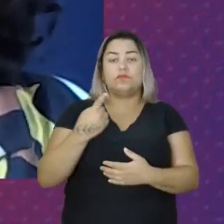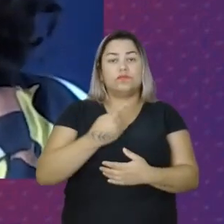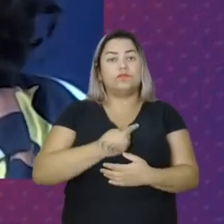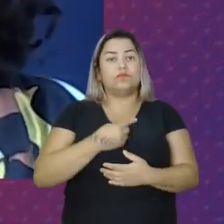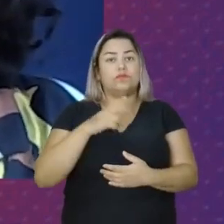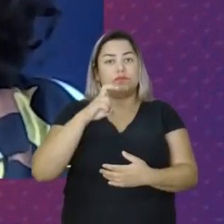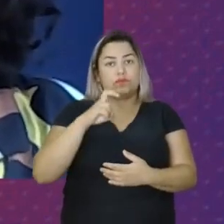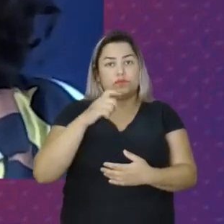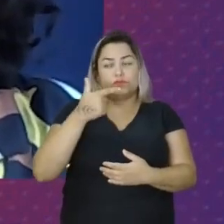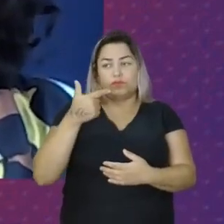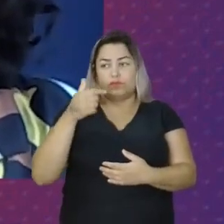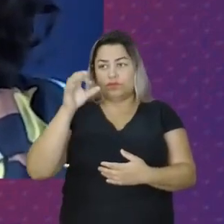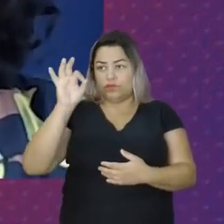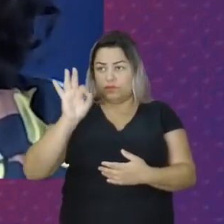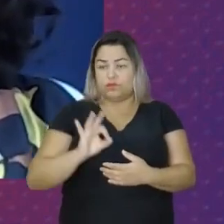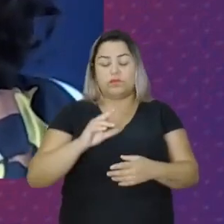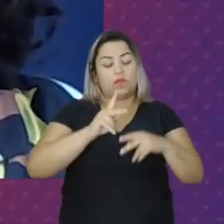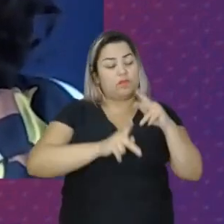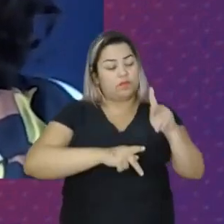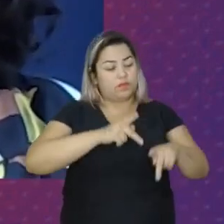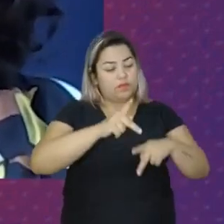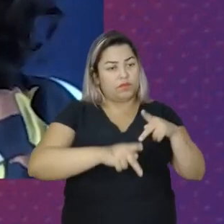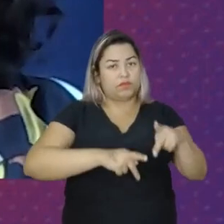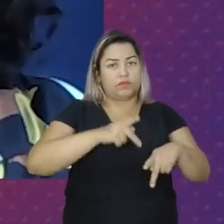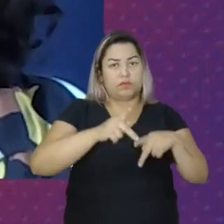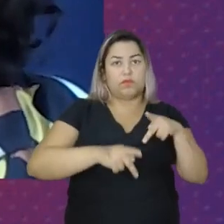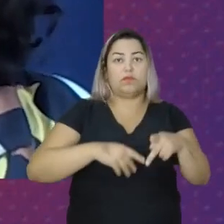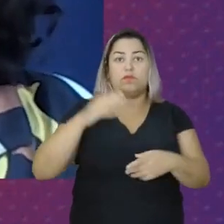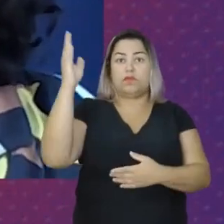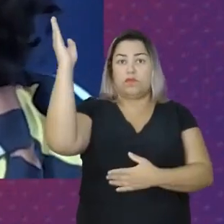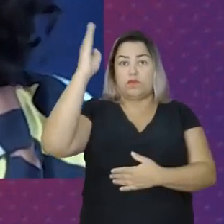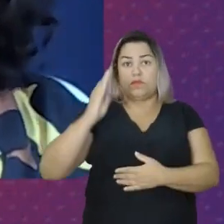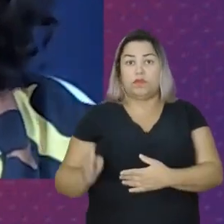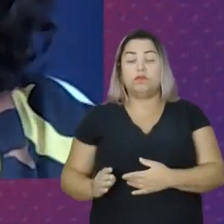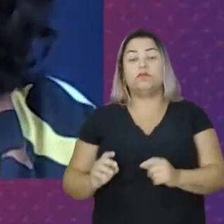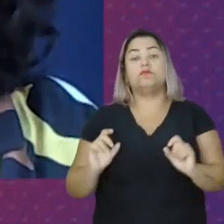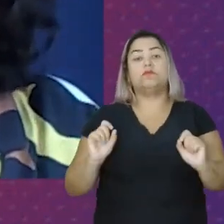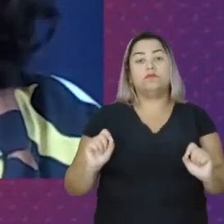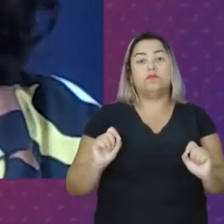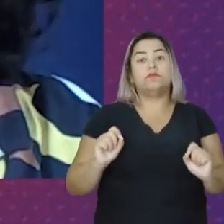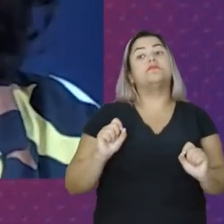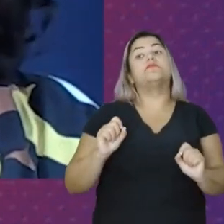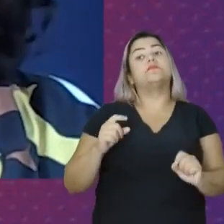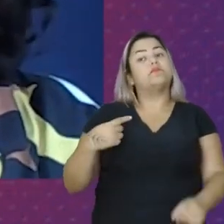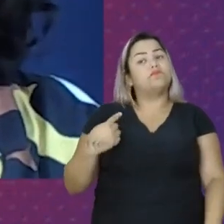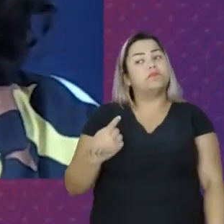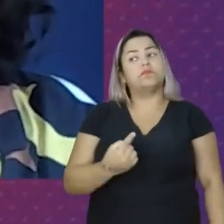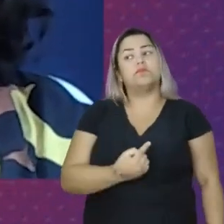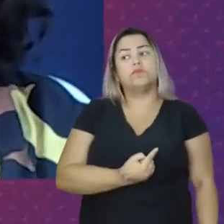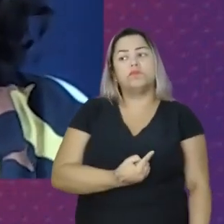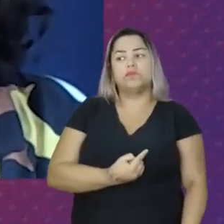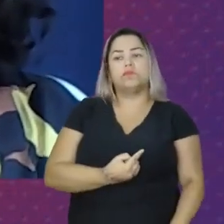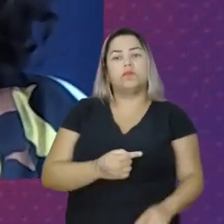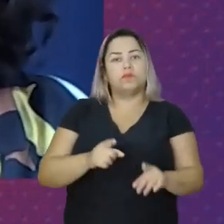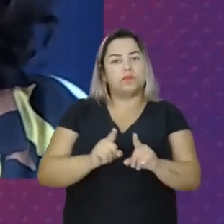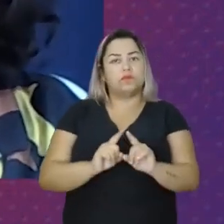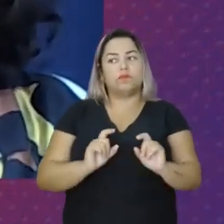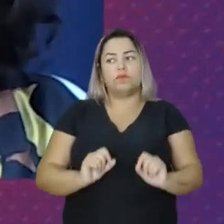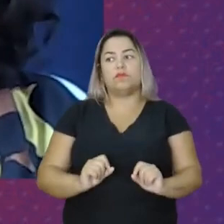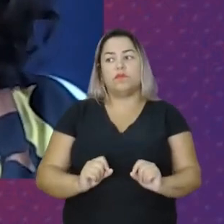quase 52% da população brasileira, e se nós nos reportarmos